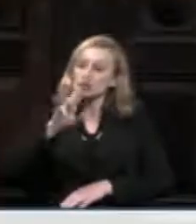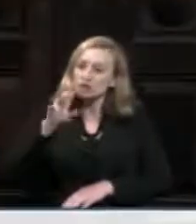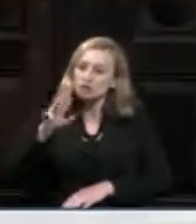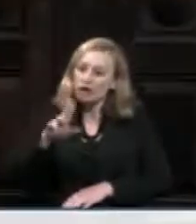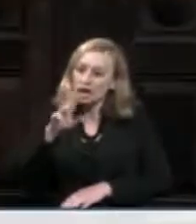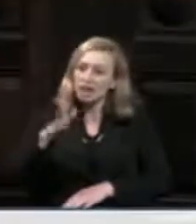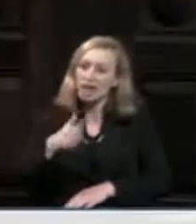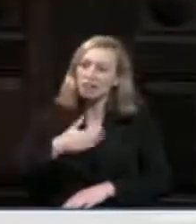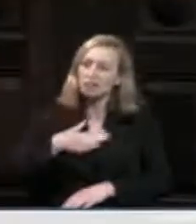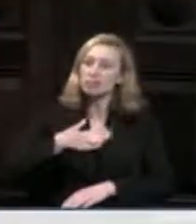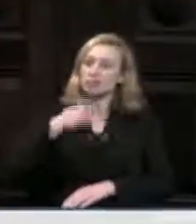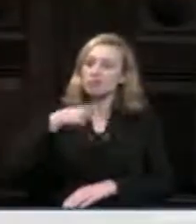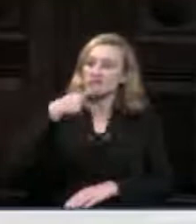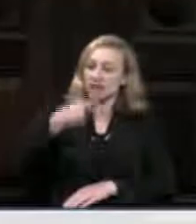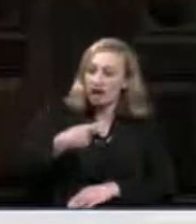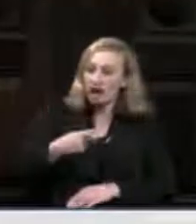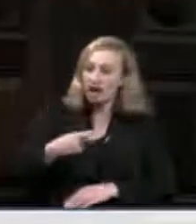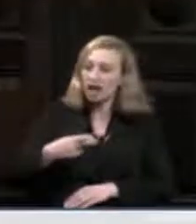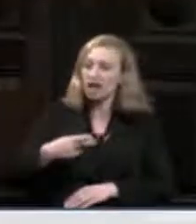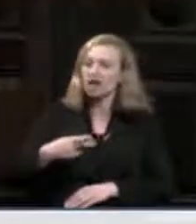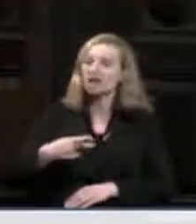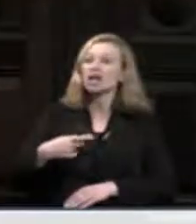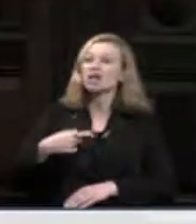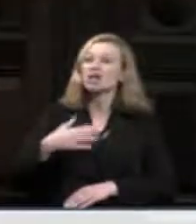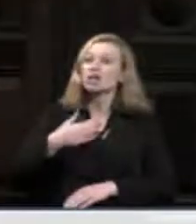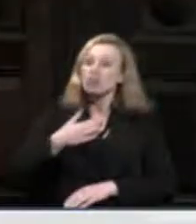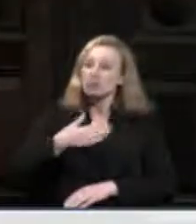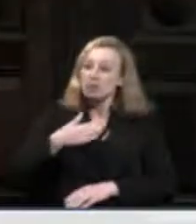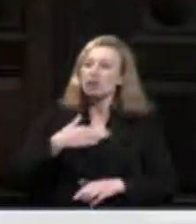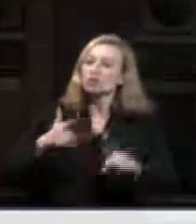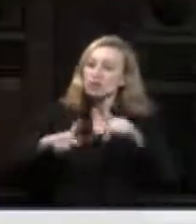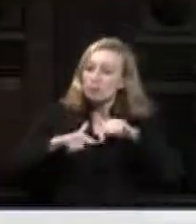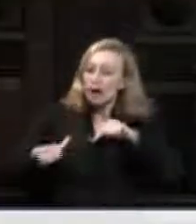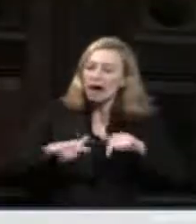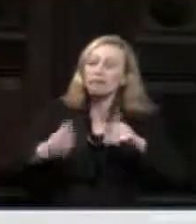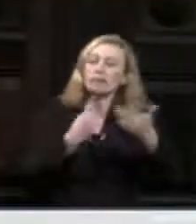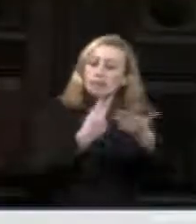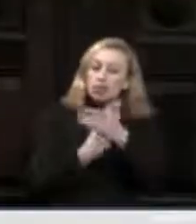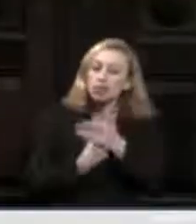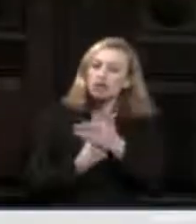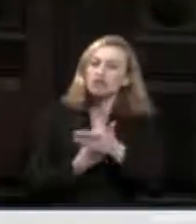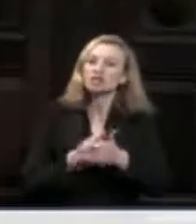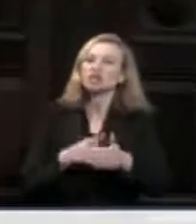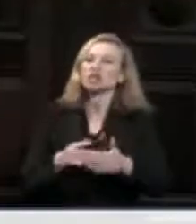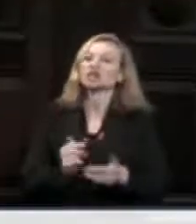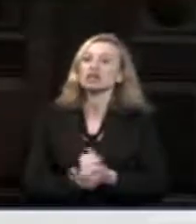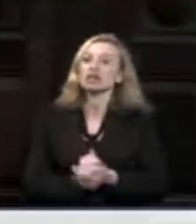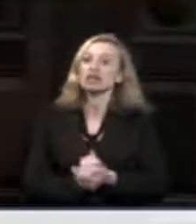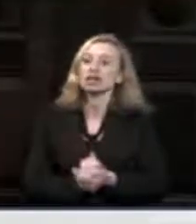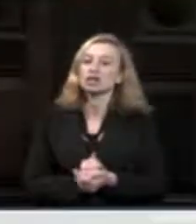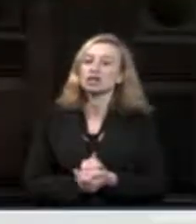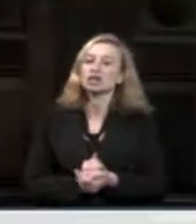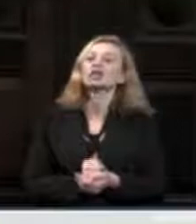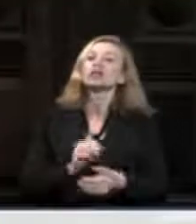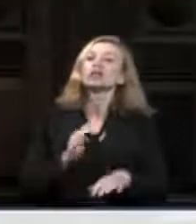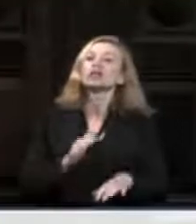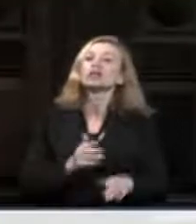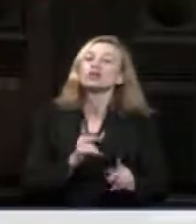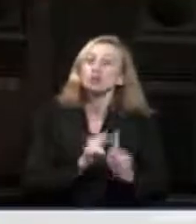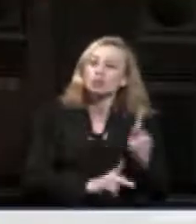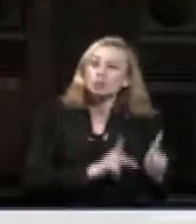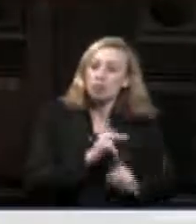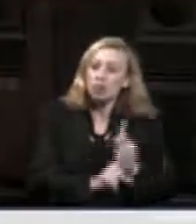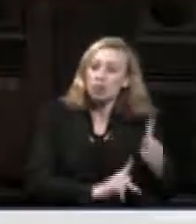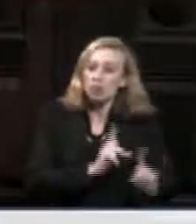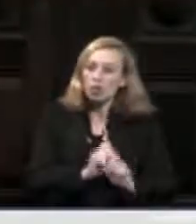estiver mandato, eu usarei este mandato para defender as causas da justiça, da dignidade humana